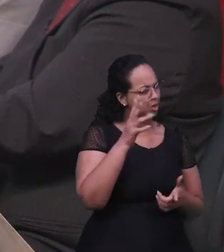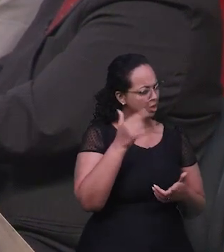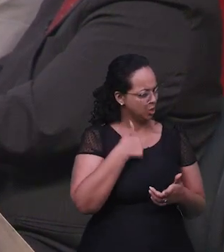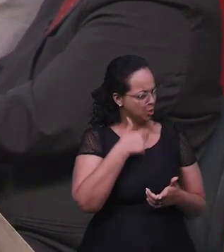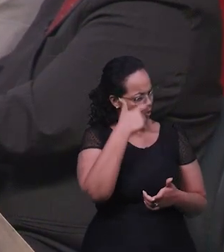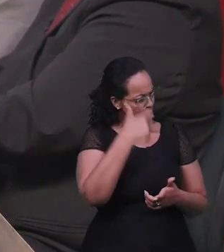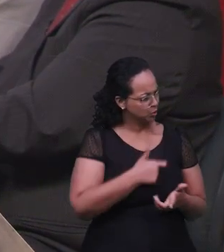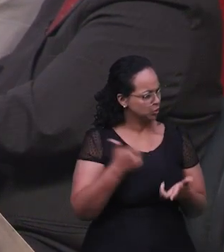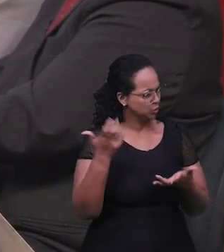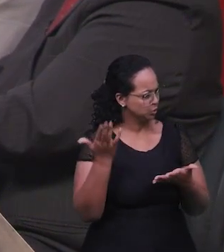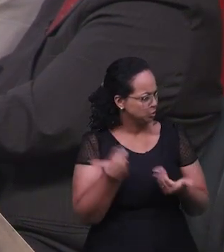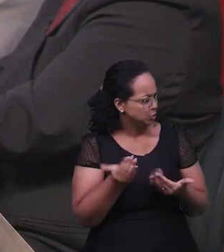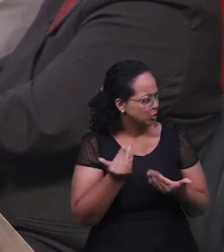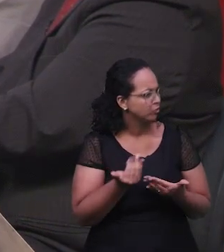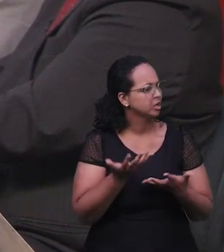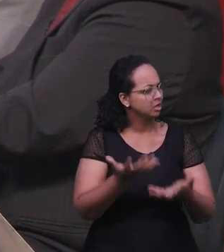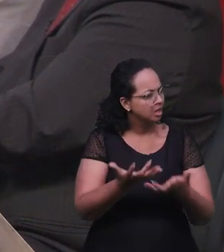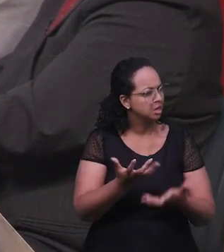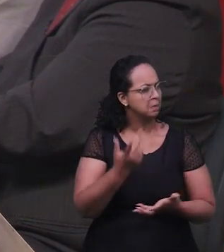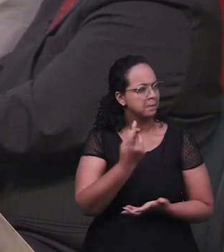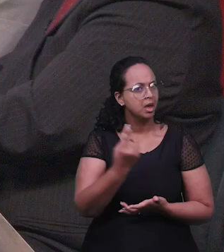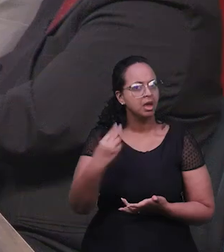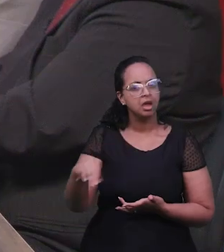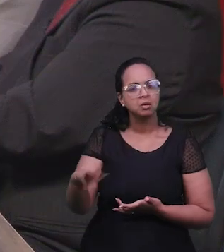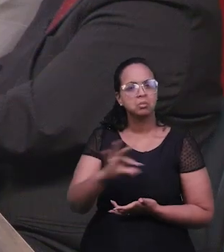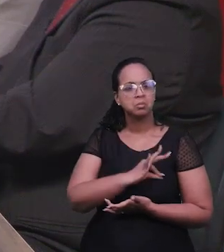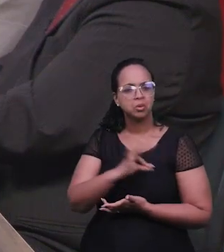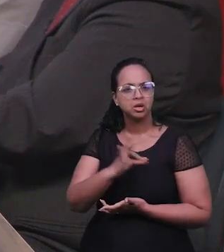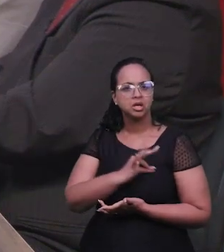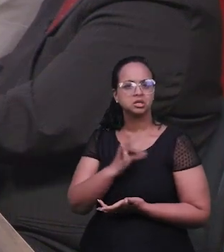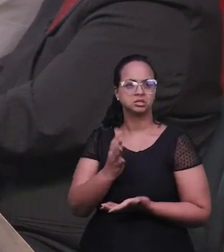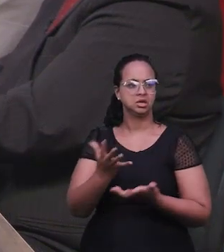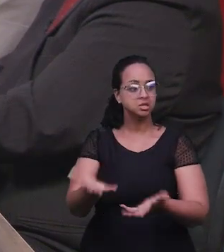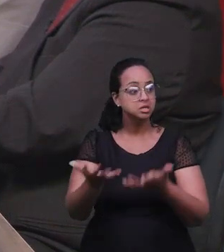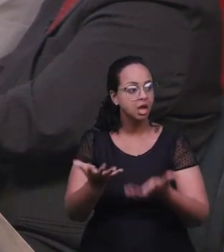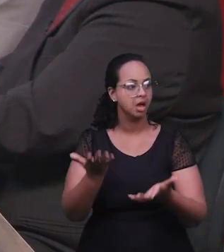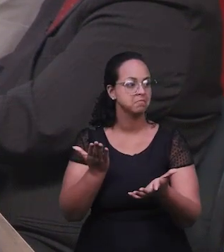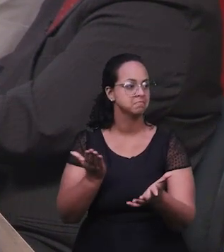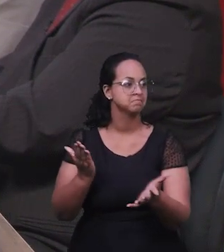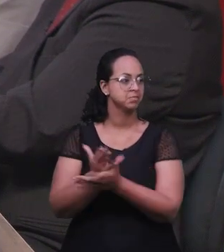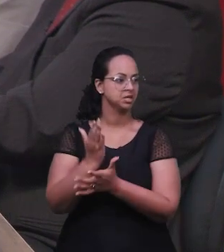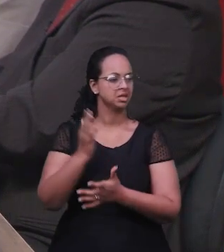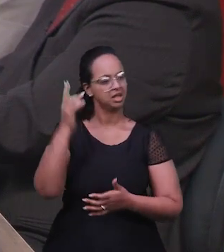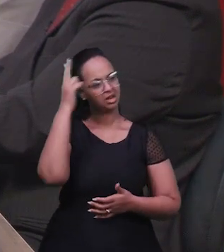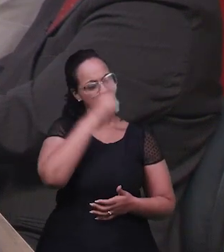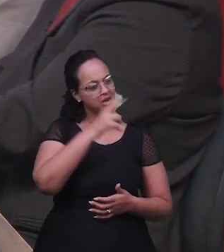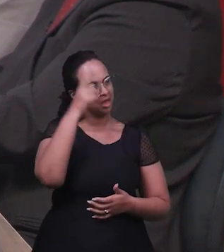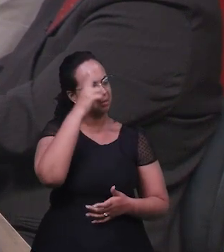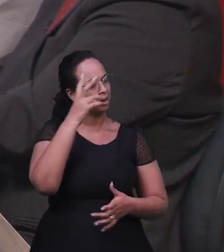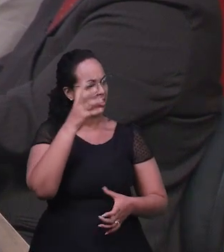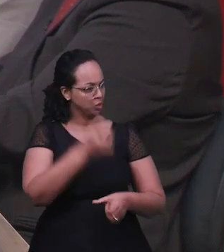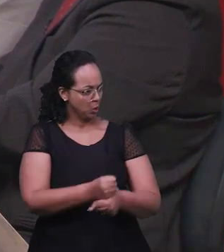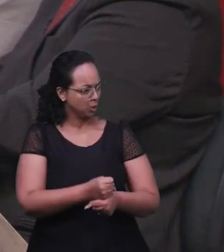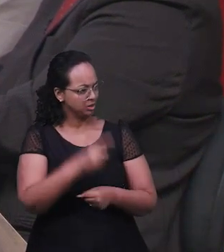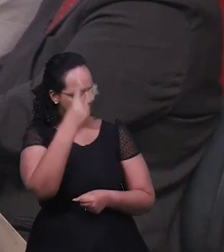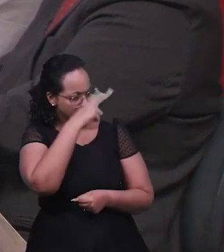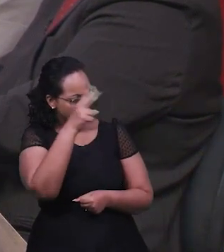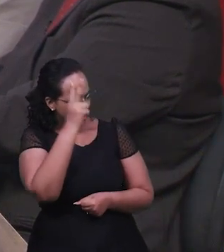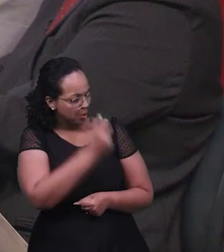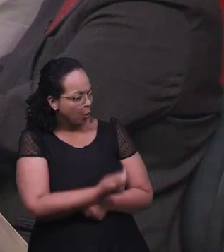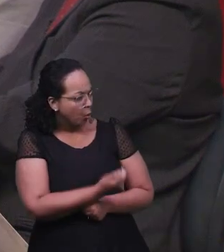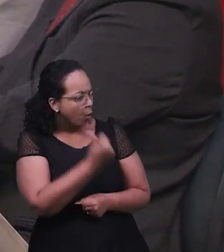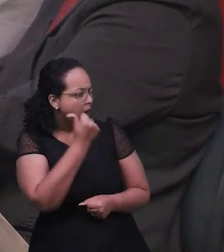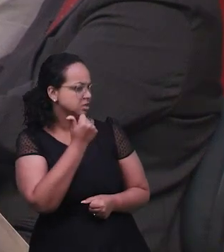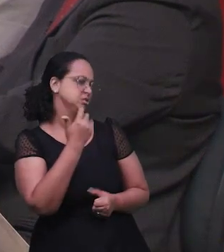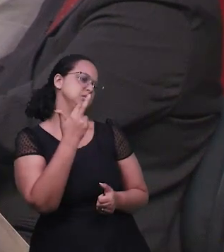jovem que iria entrar na Polícia Militar. Pois é, tinha a nota de corte, não falei para o senhor.